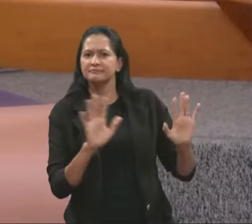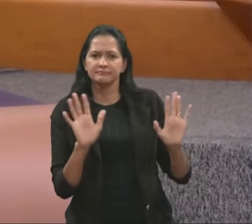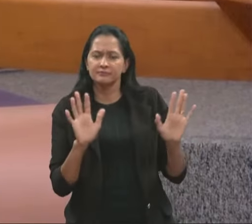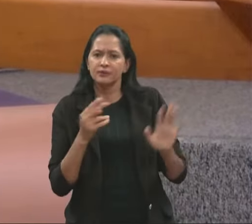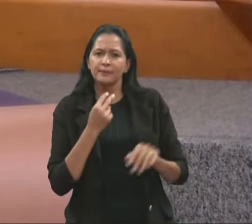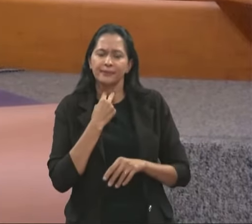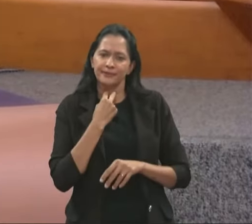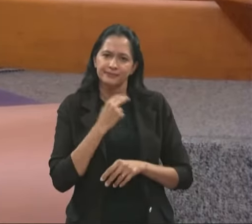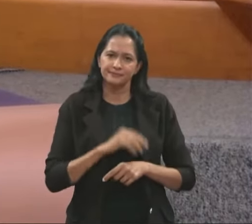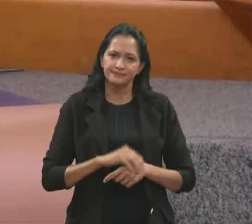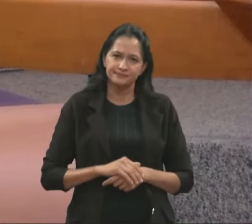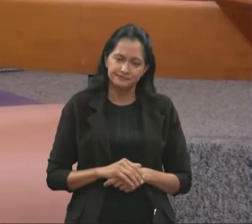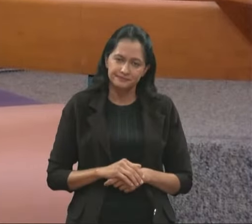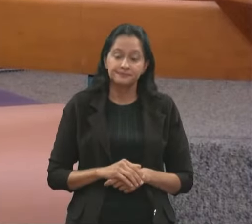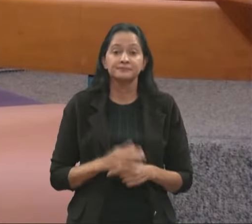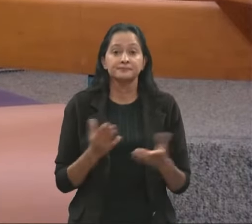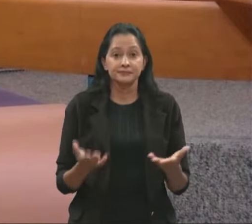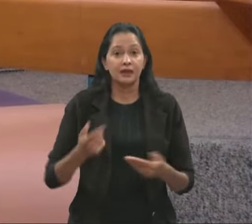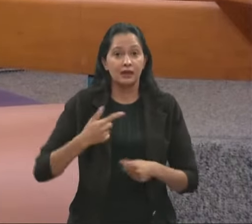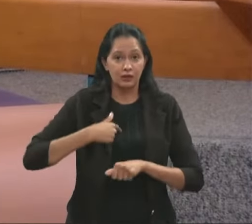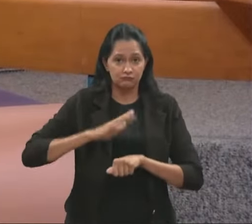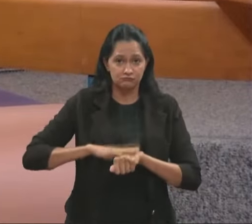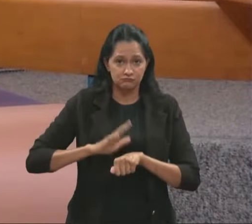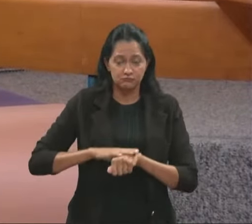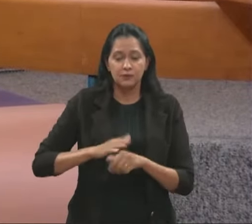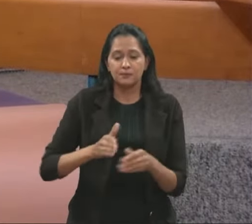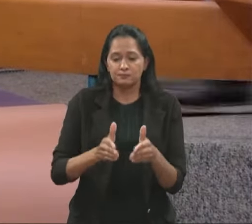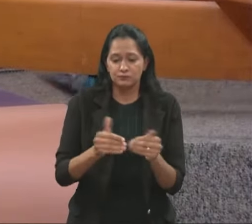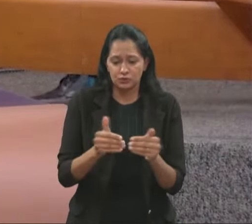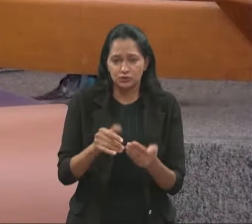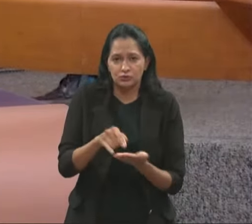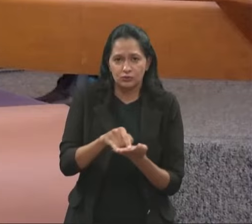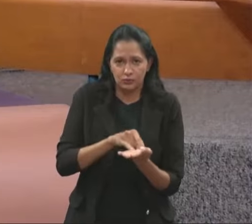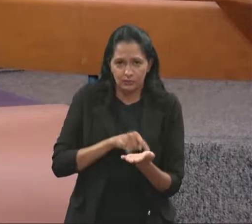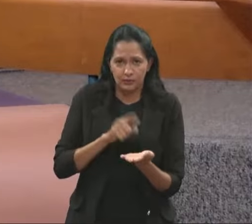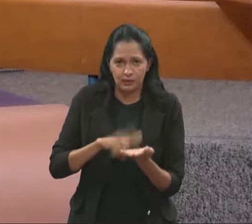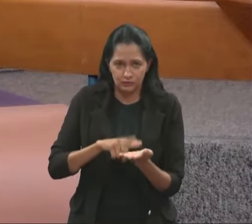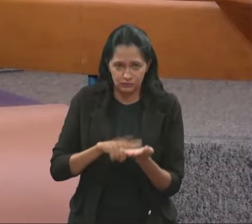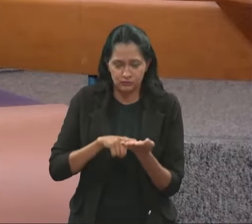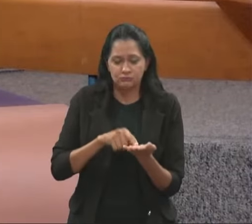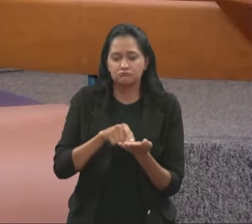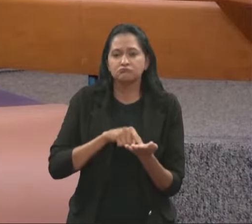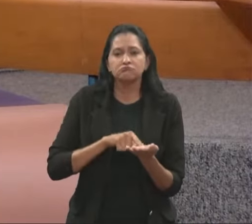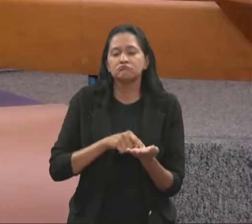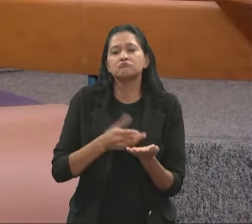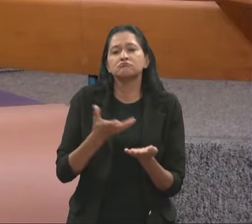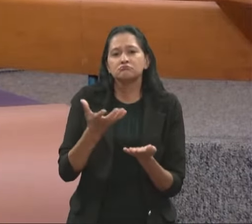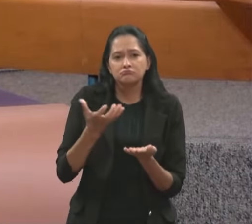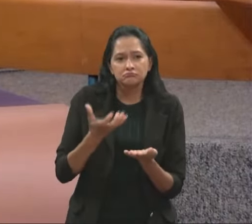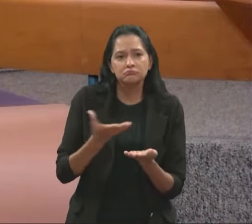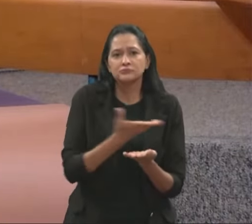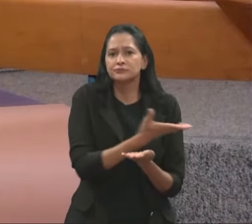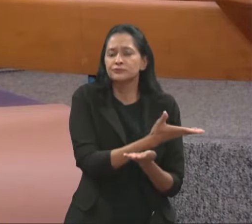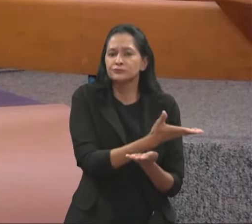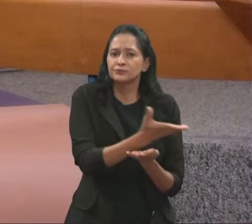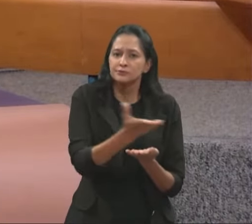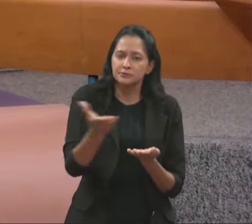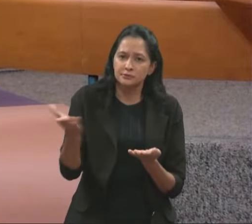Reis, através do requerimento apresentado a esta casa, requer de vossas excelências